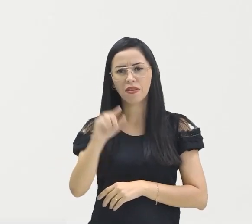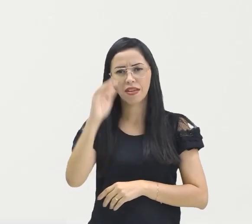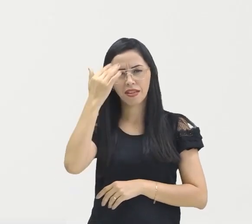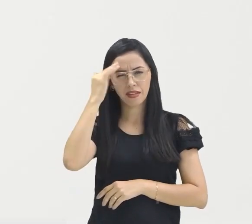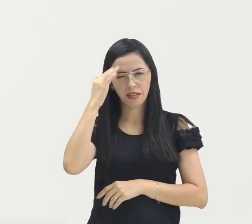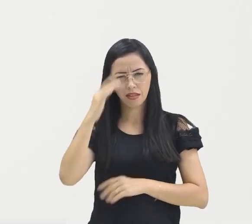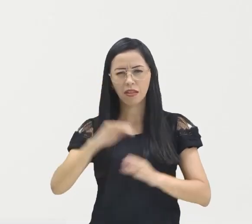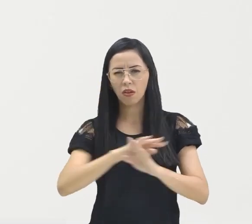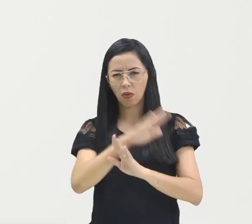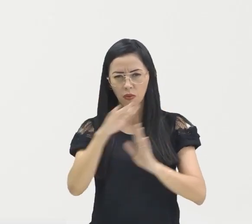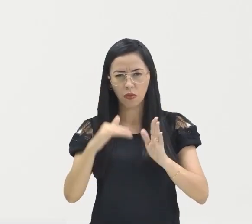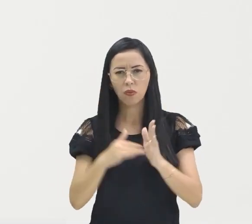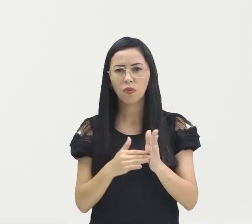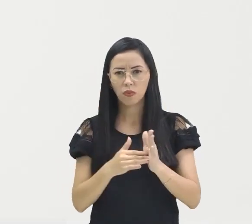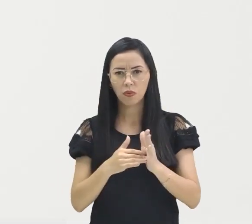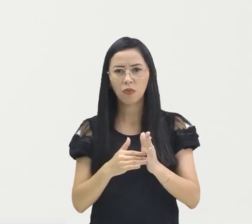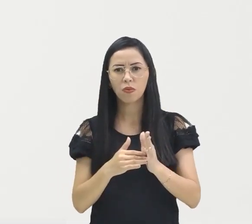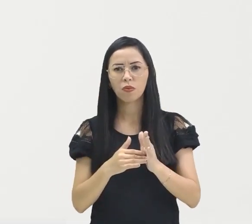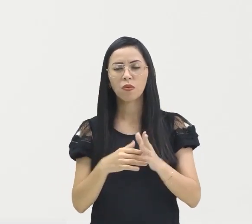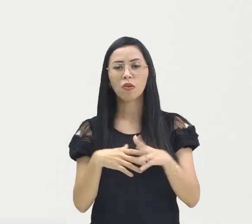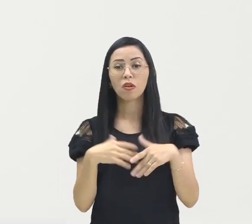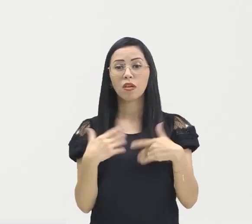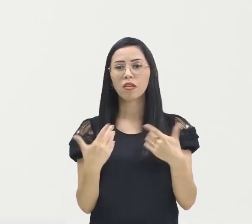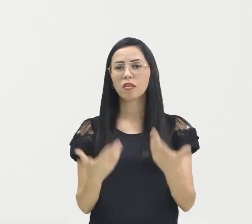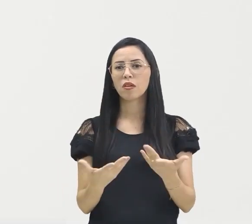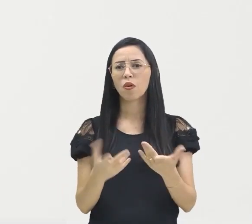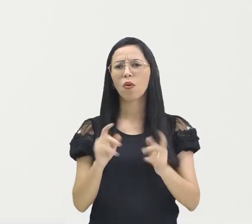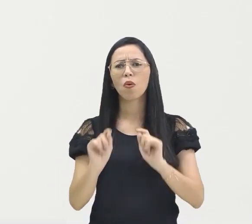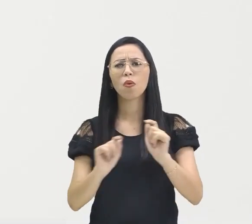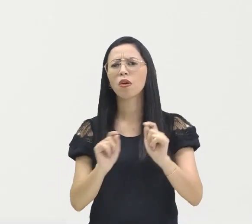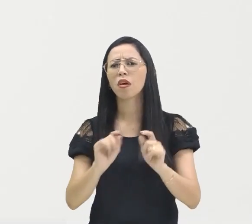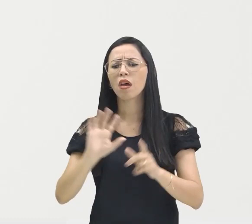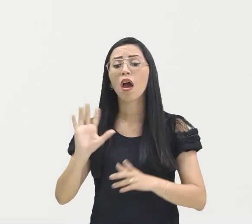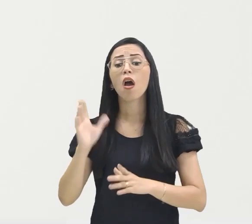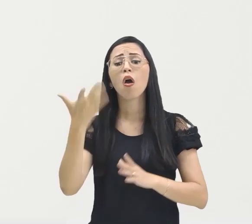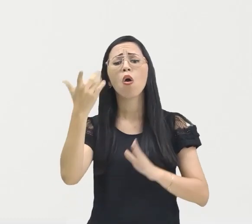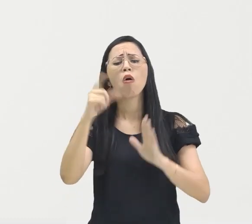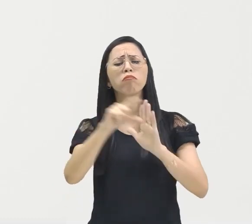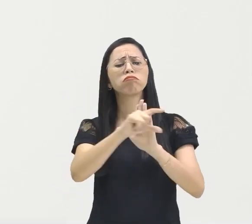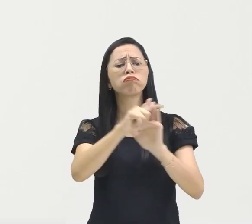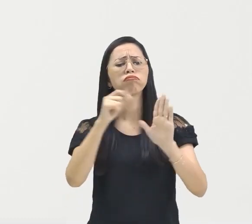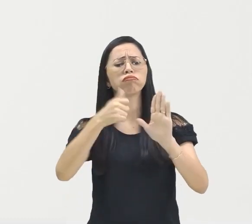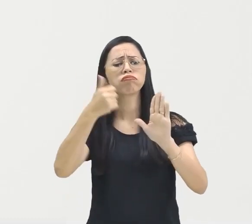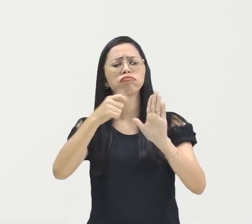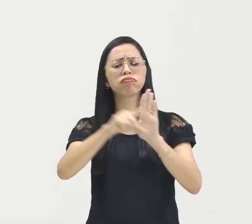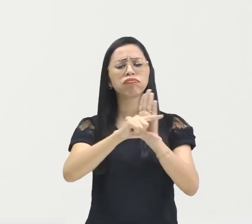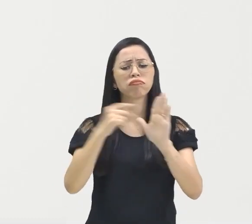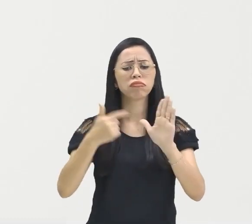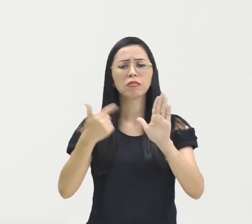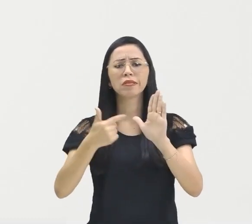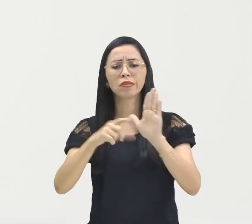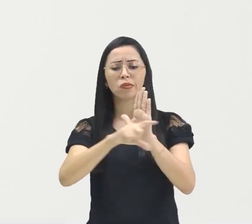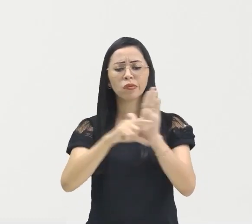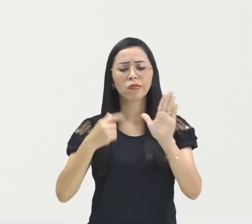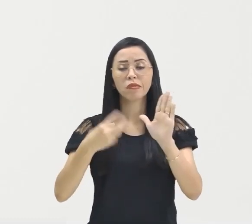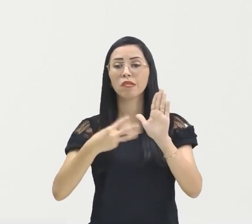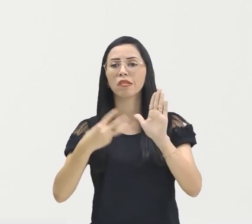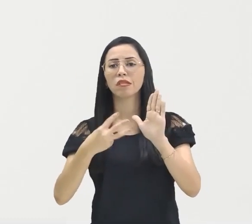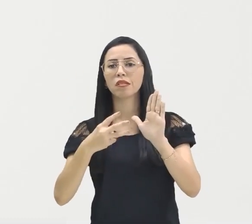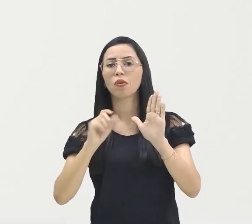ideia. O que que eu fiz no primeiro... O que foi feito no primeiro parágrafo, no segundo parágrafo, no terceiro parágrafo.